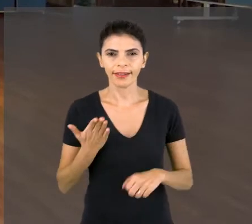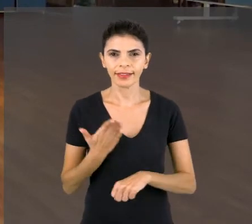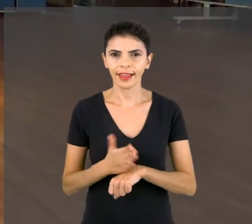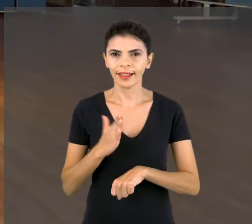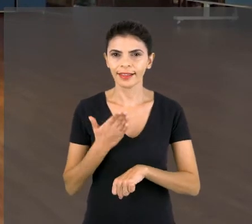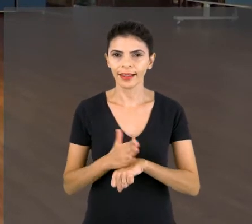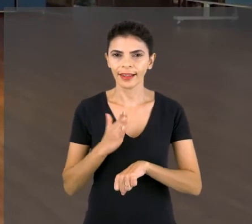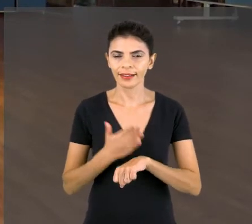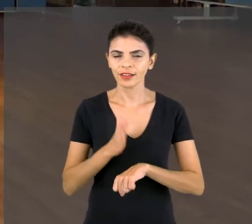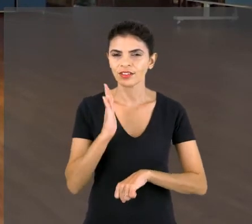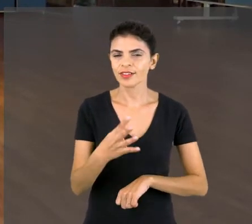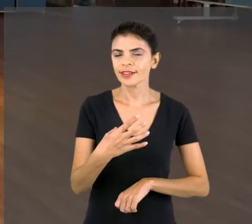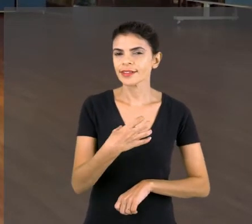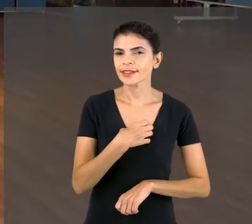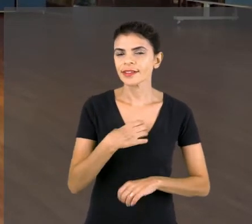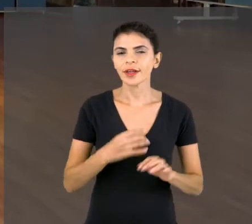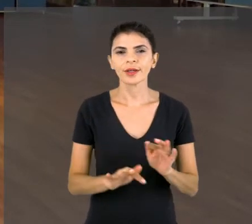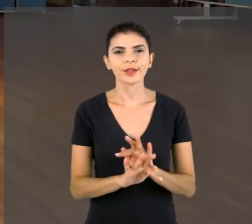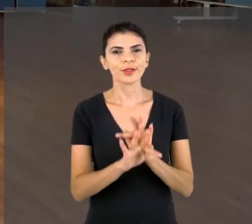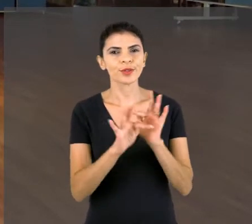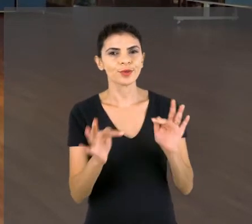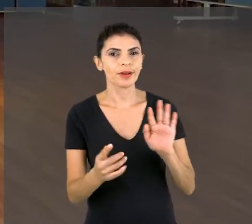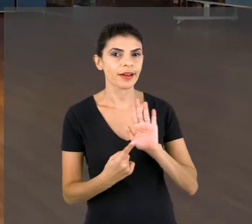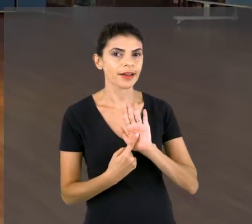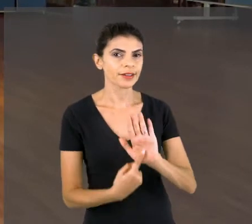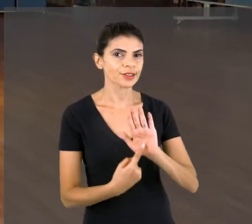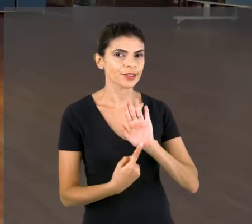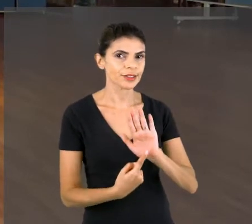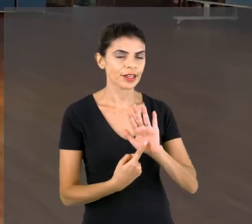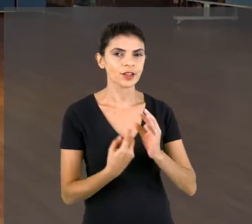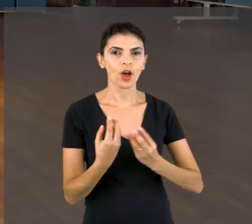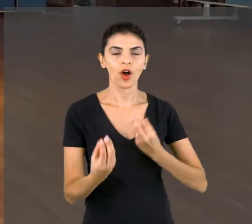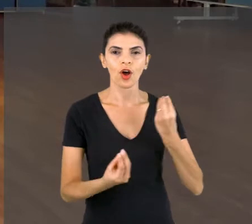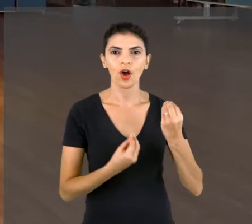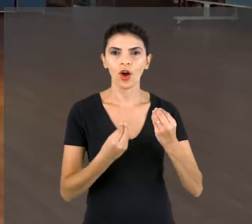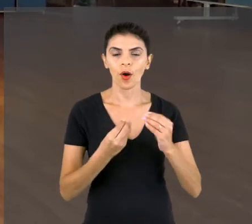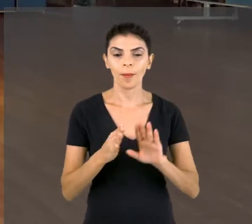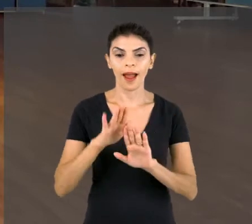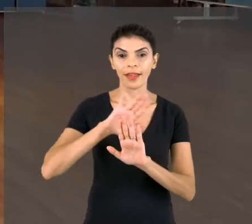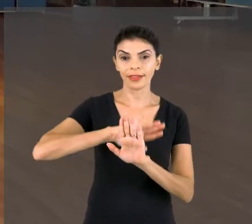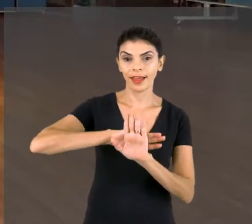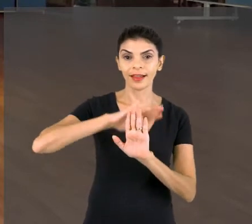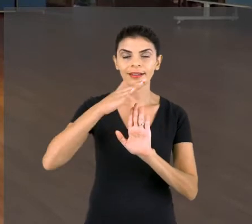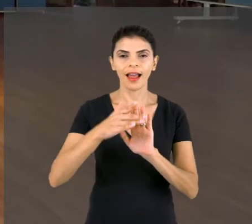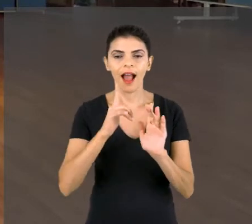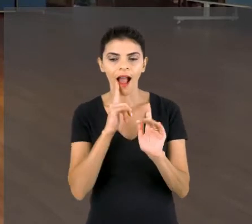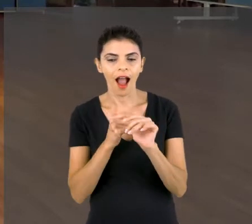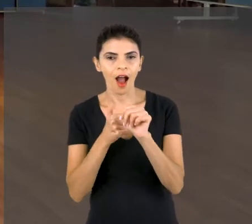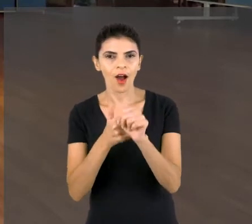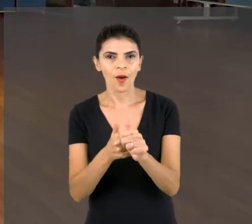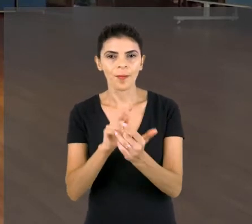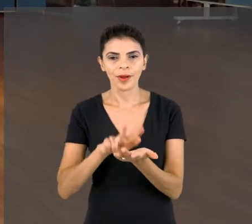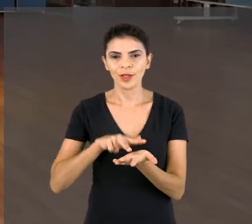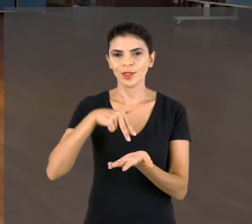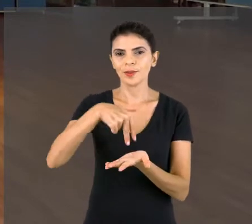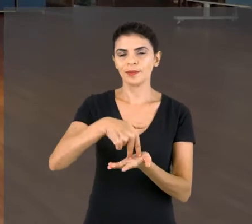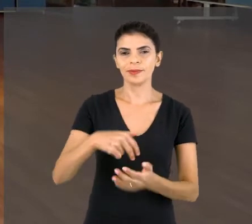treinou, a gente vai sentir sutilmente a indicação do portô atrás e acima e a gente vai acompanhar a